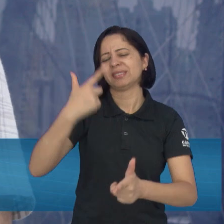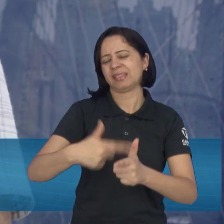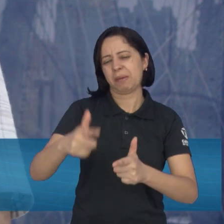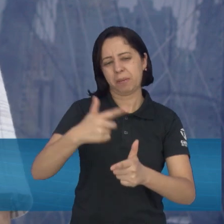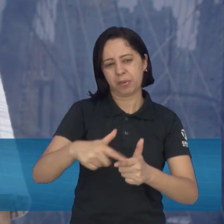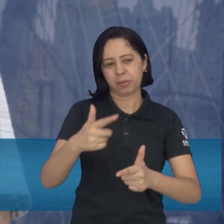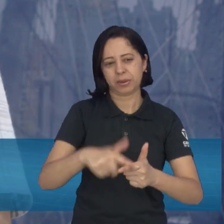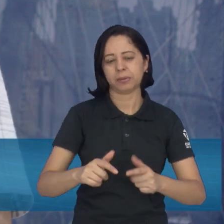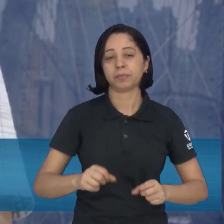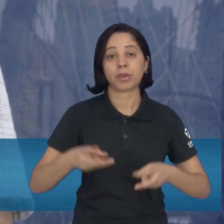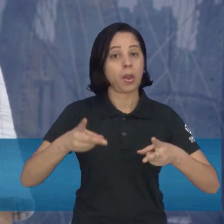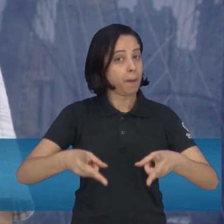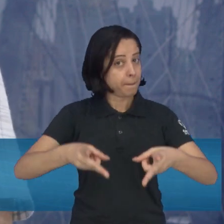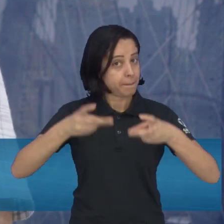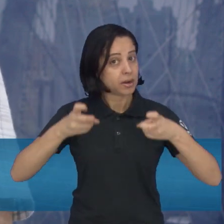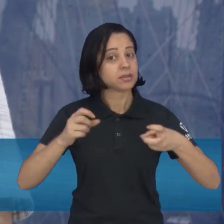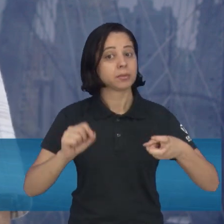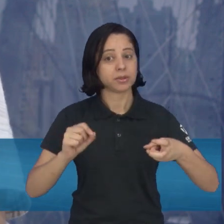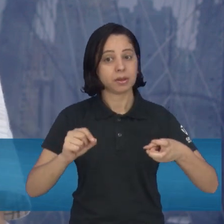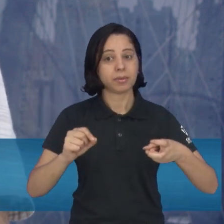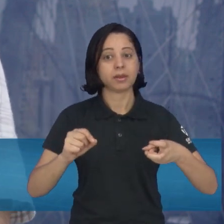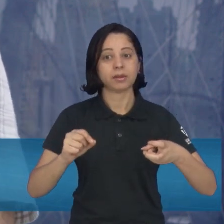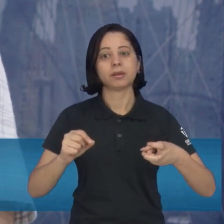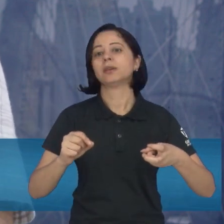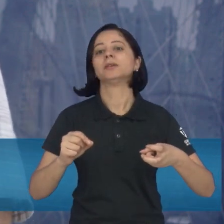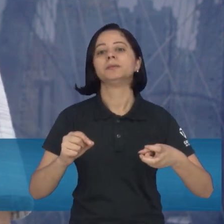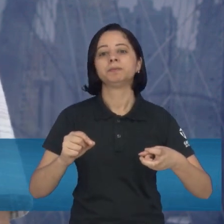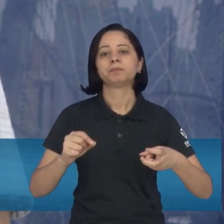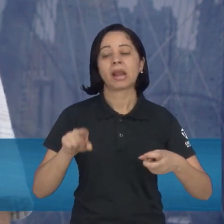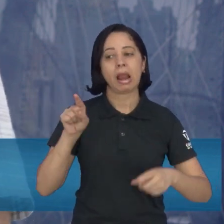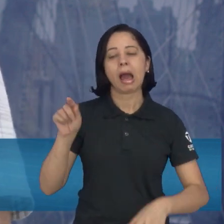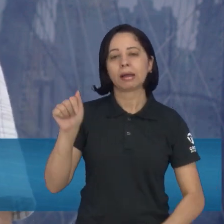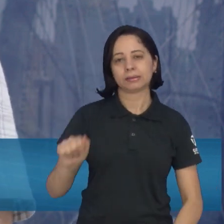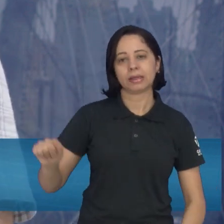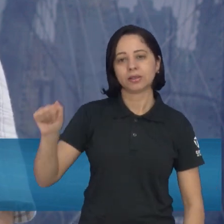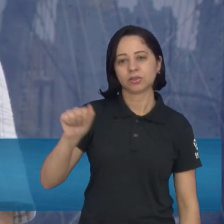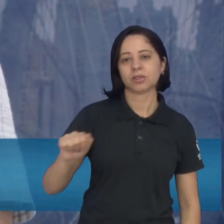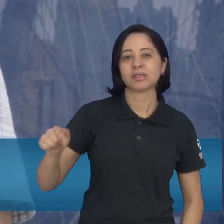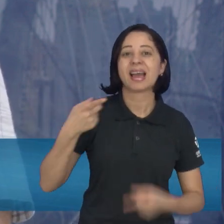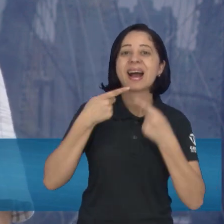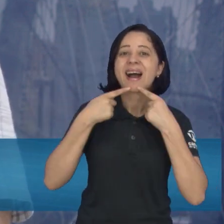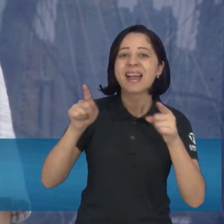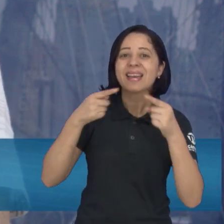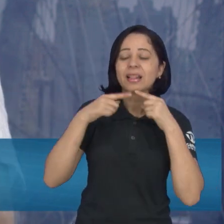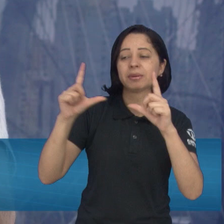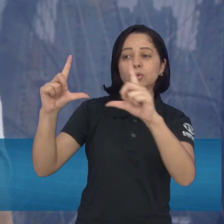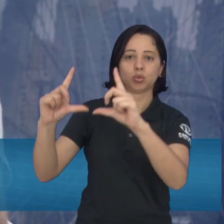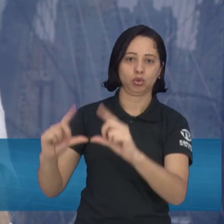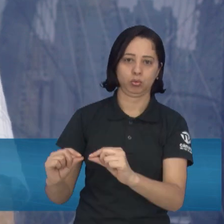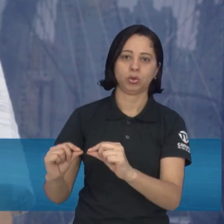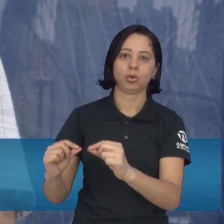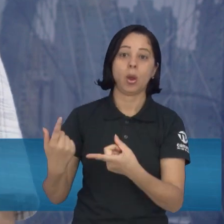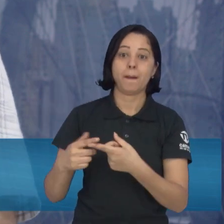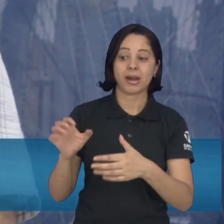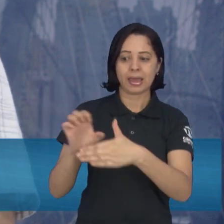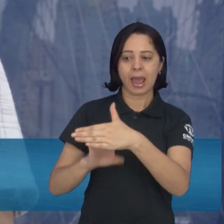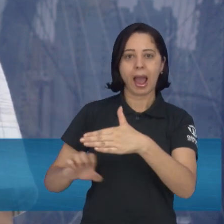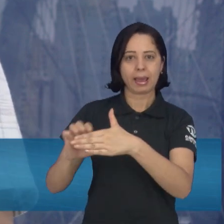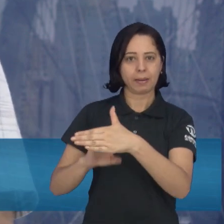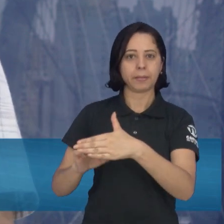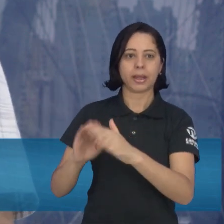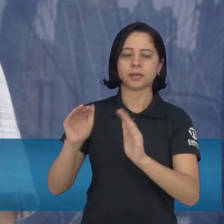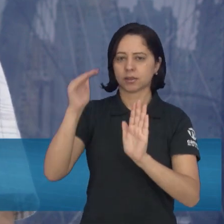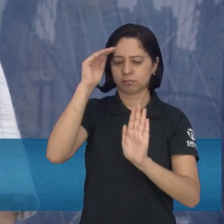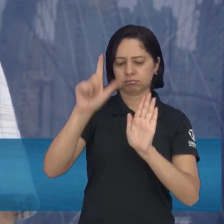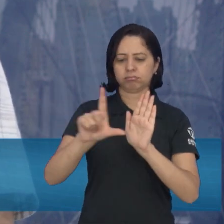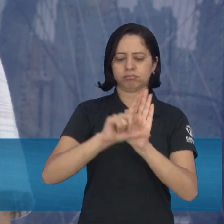a gente nota também que as reclamações, pelo menos na associação comercial, têm diminuído. As empresas têm entrado no ritmo de